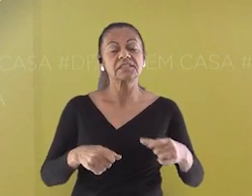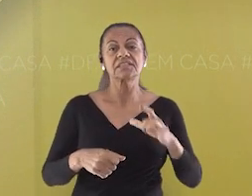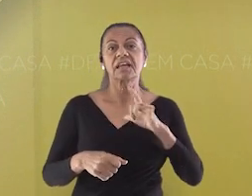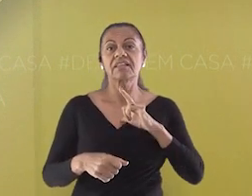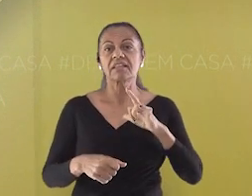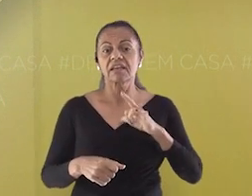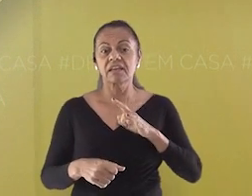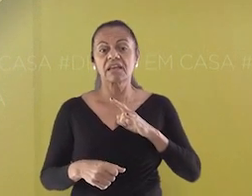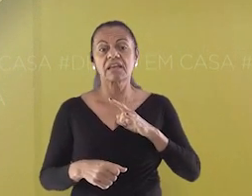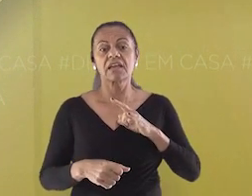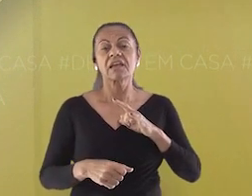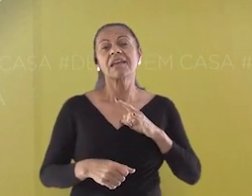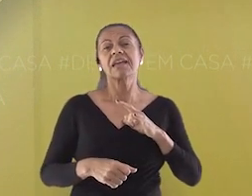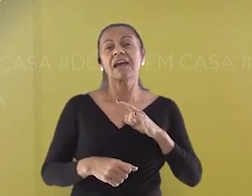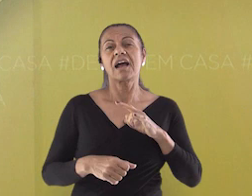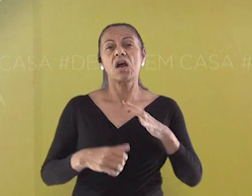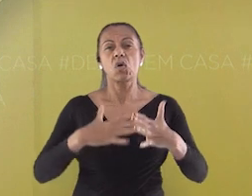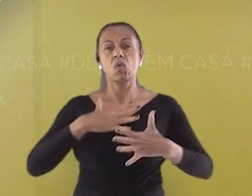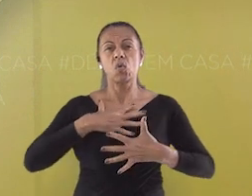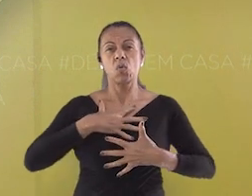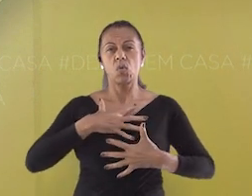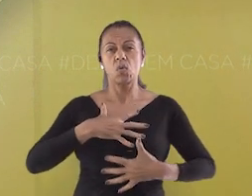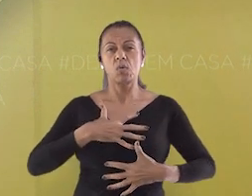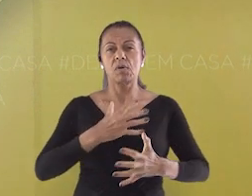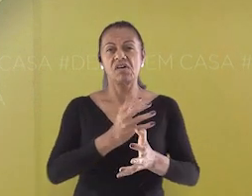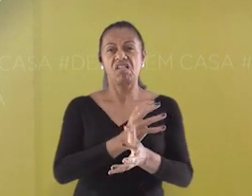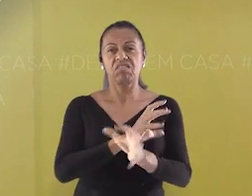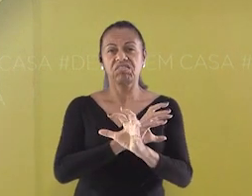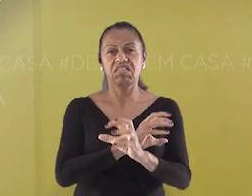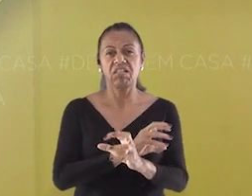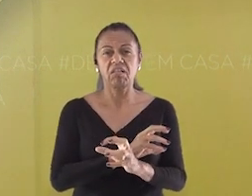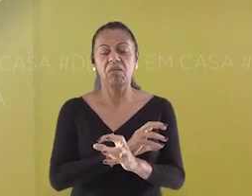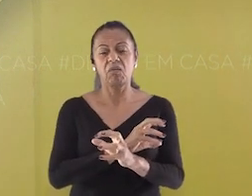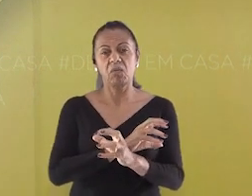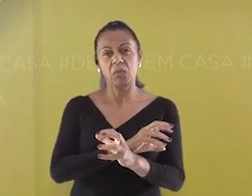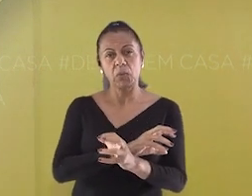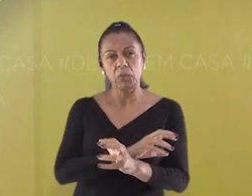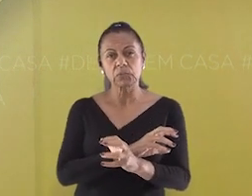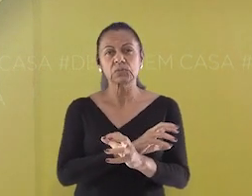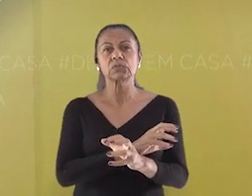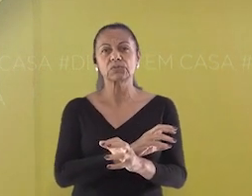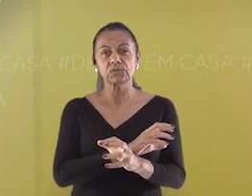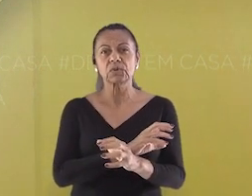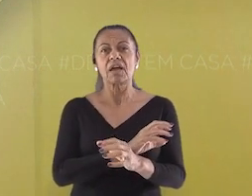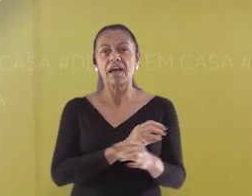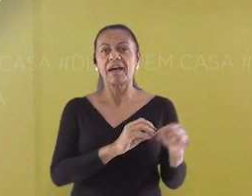tais como a presença de um esqueleto, porque as partes